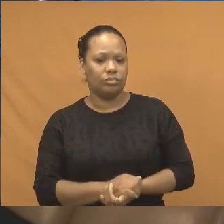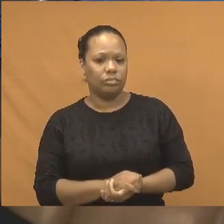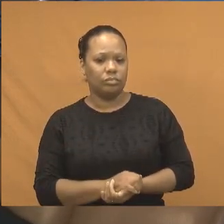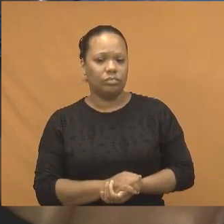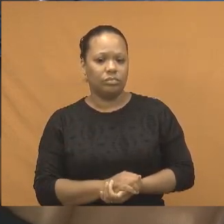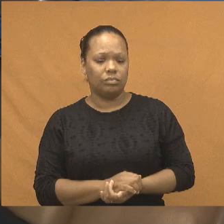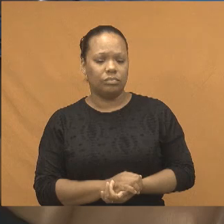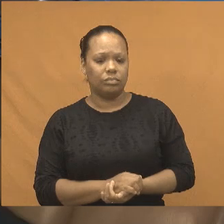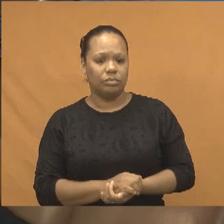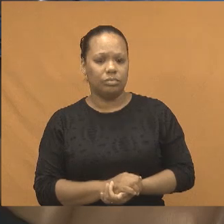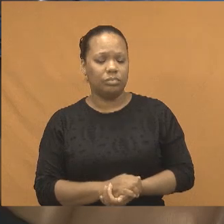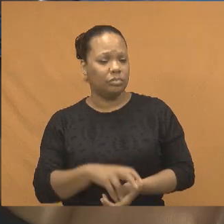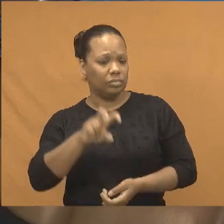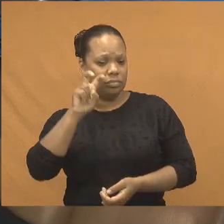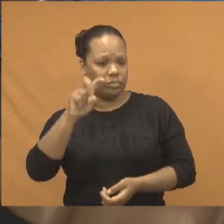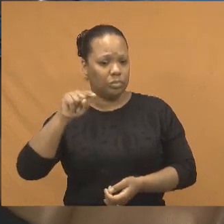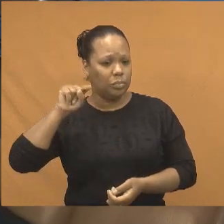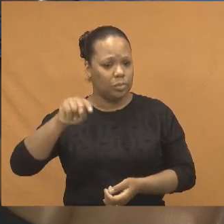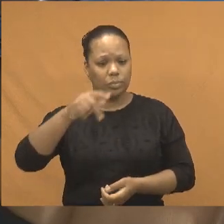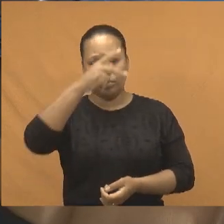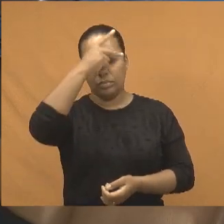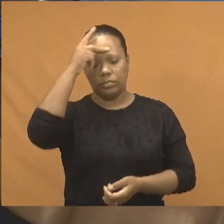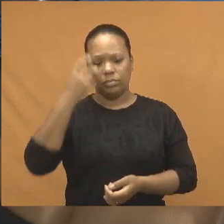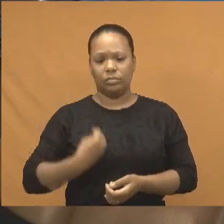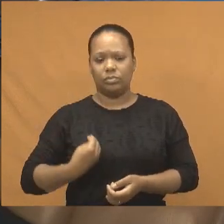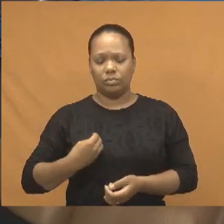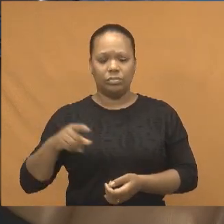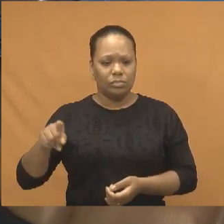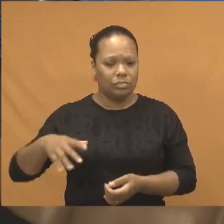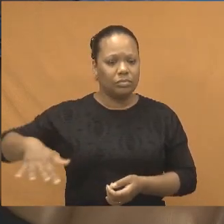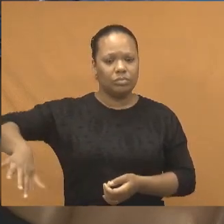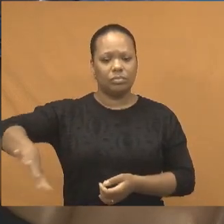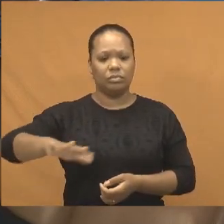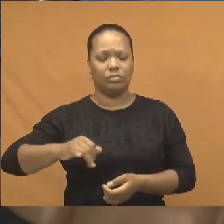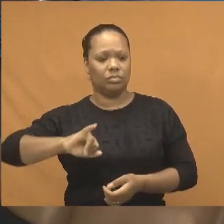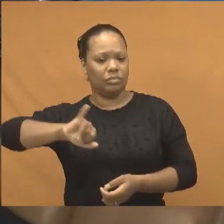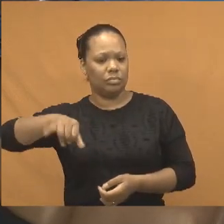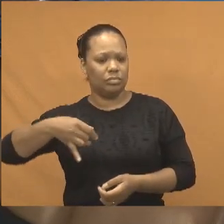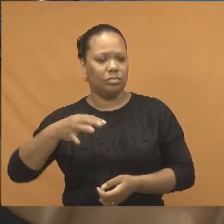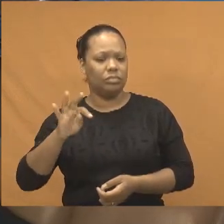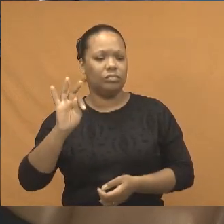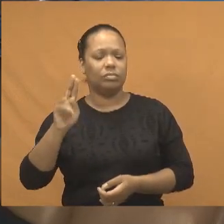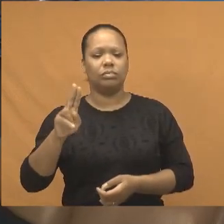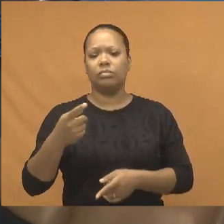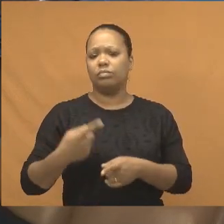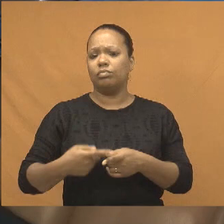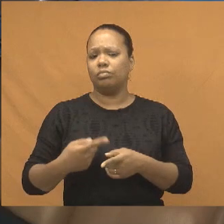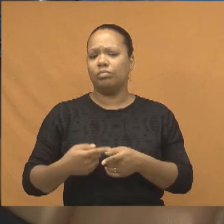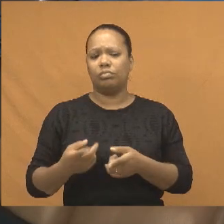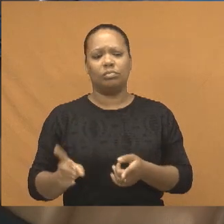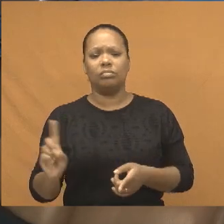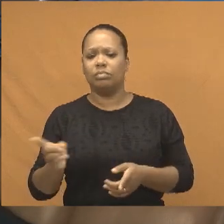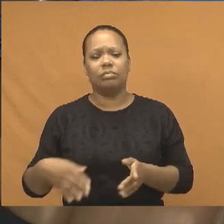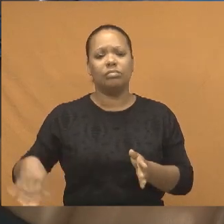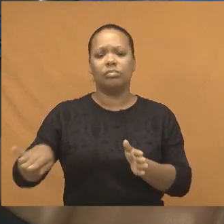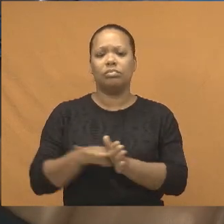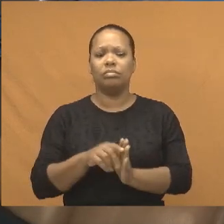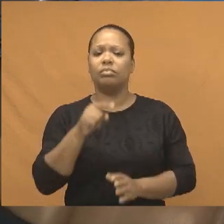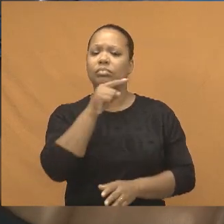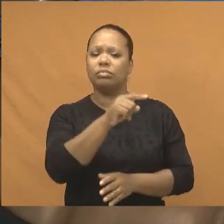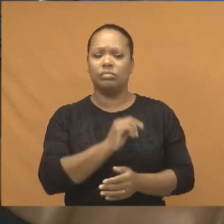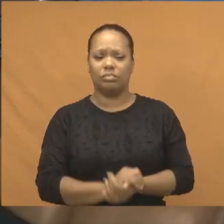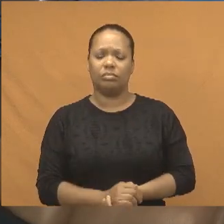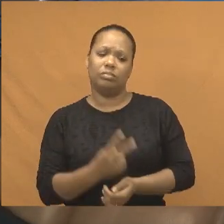umas 4, 5 mil pessoas. Será que a JTU Por que que ela não chega, esses ônibus estão lá? Não